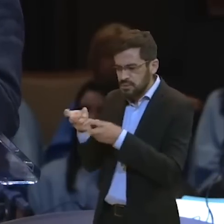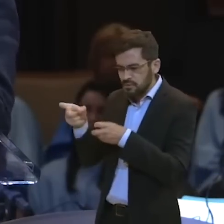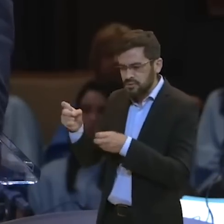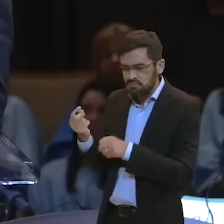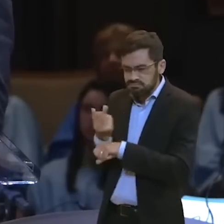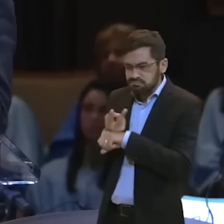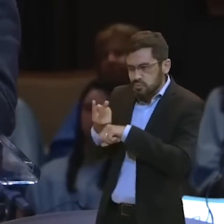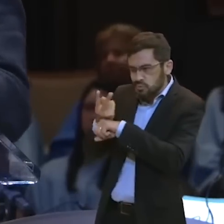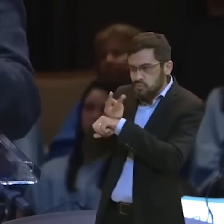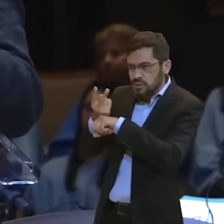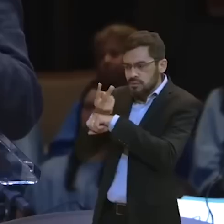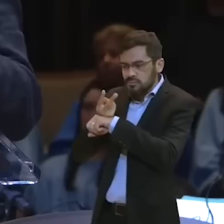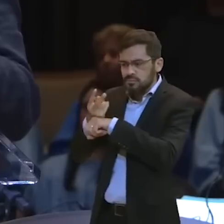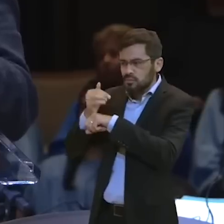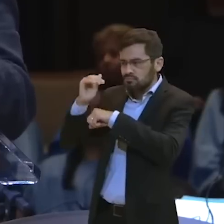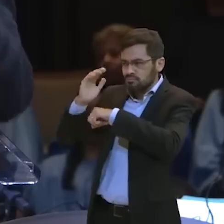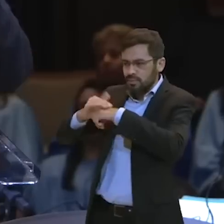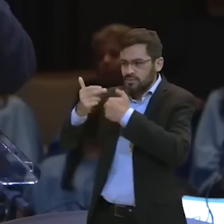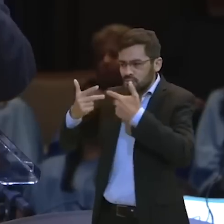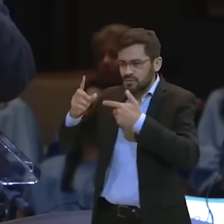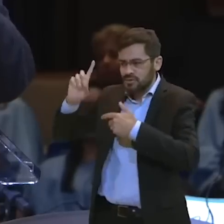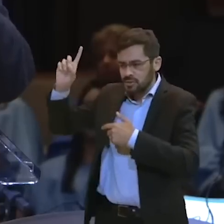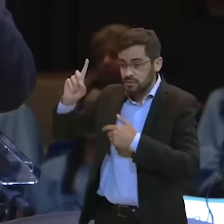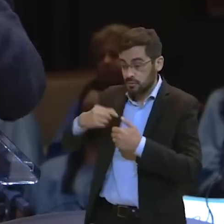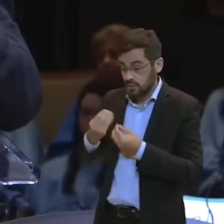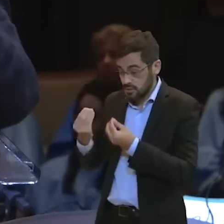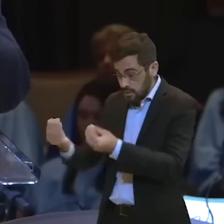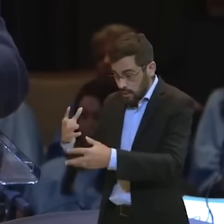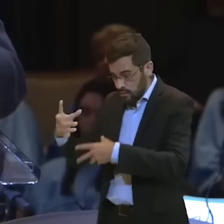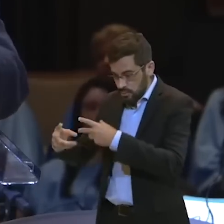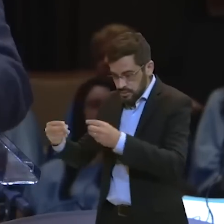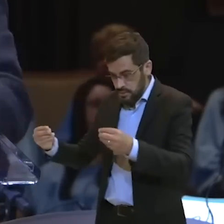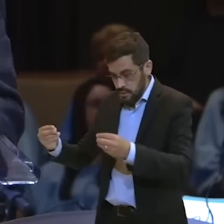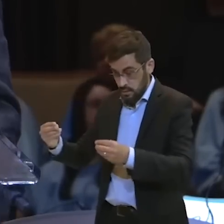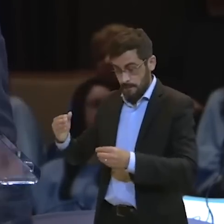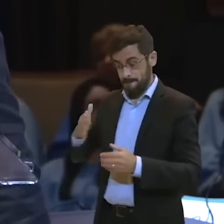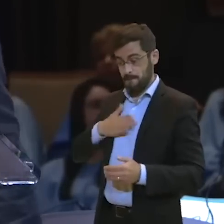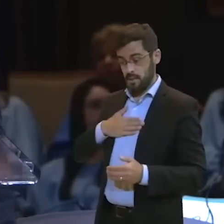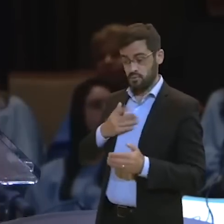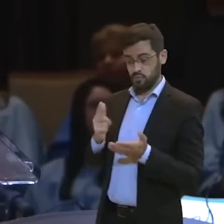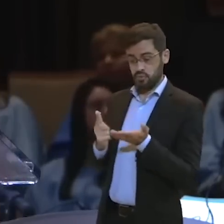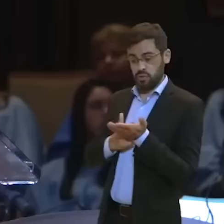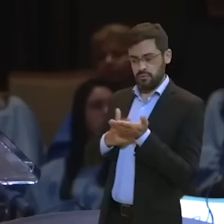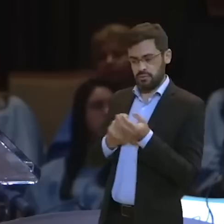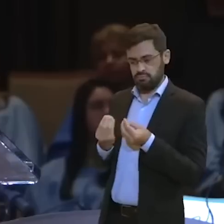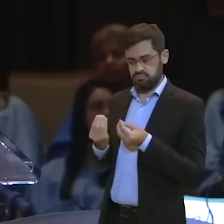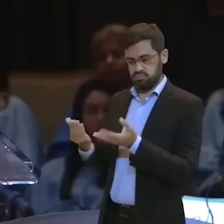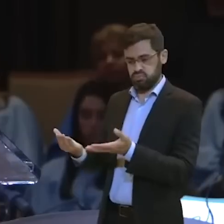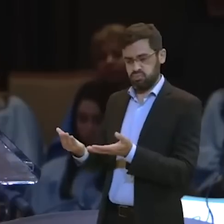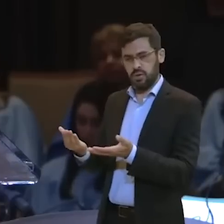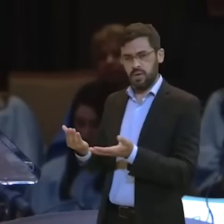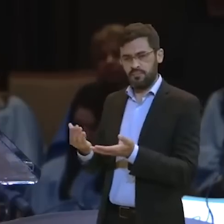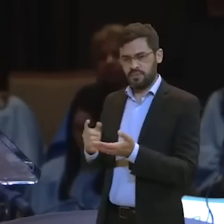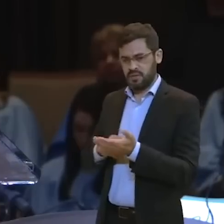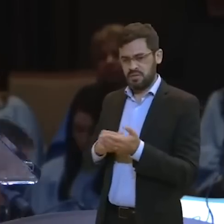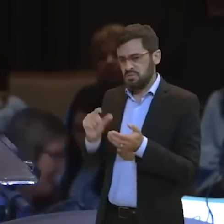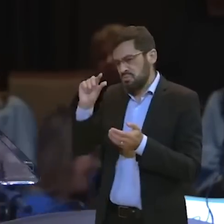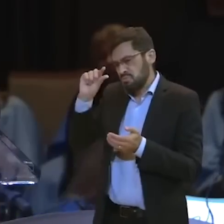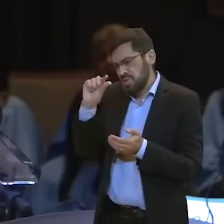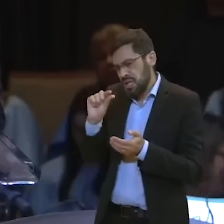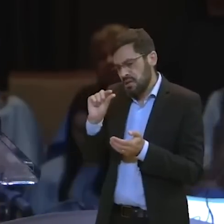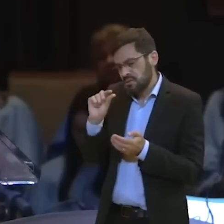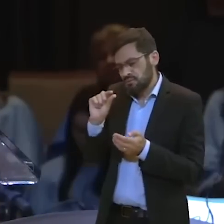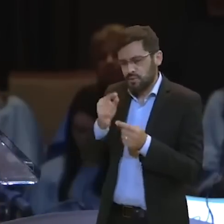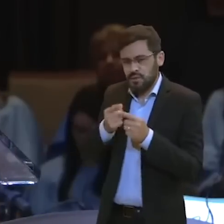coisa, então eu quero te dar esse presente, são meus livros. Eram livros não muito grandes, porque eu